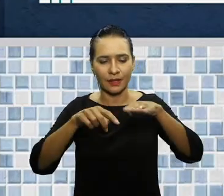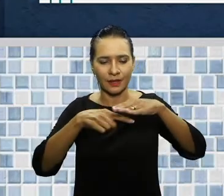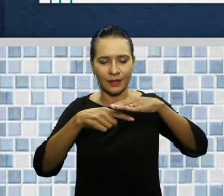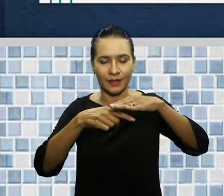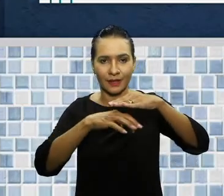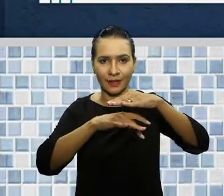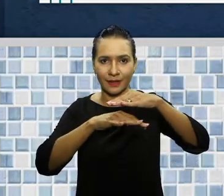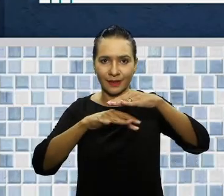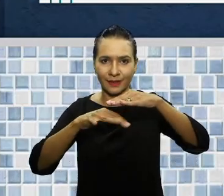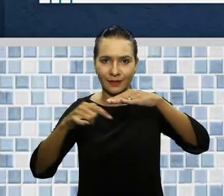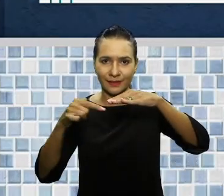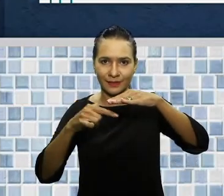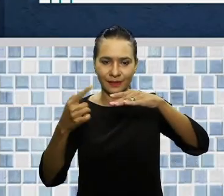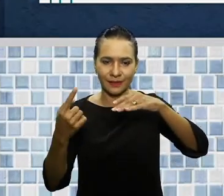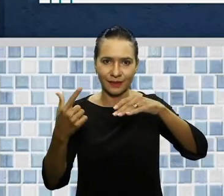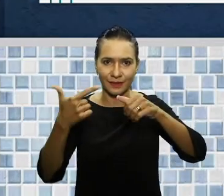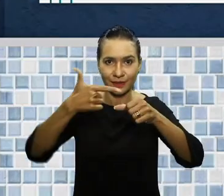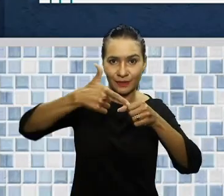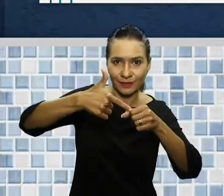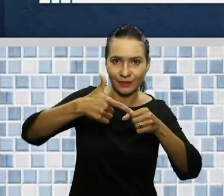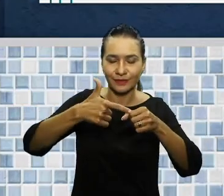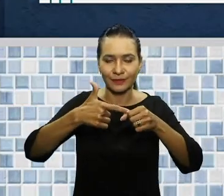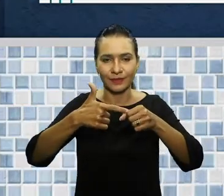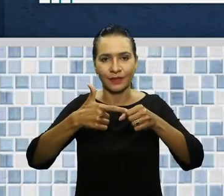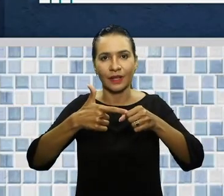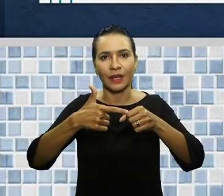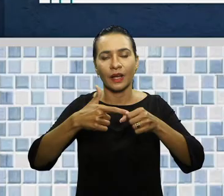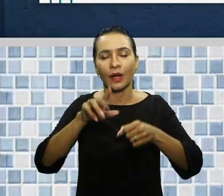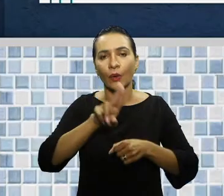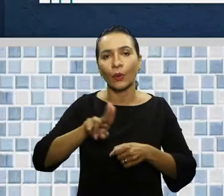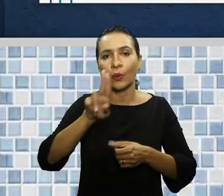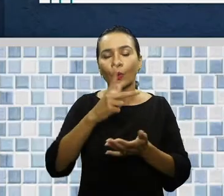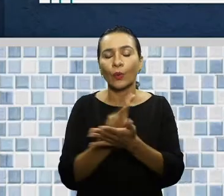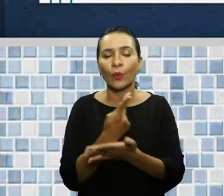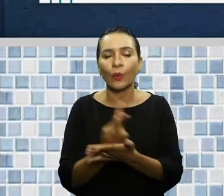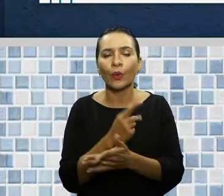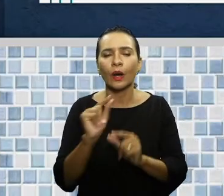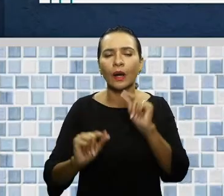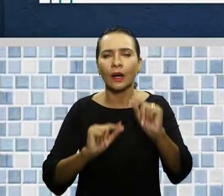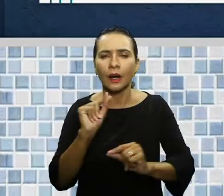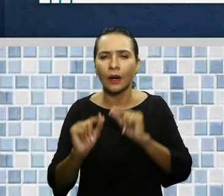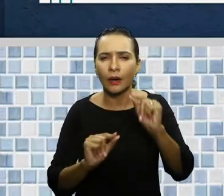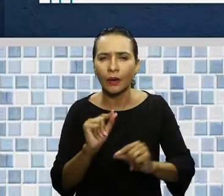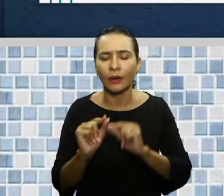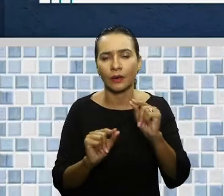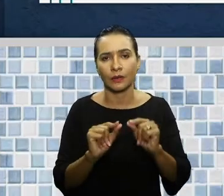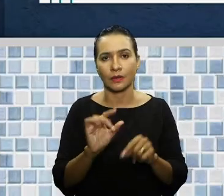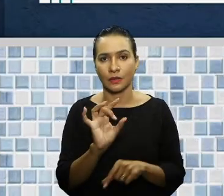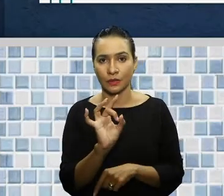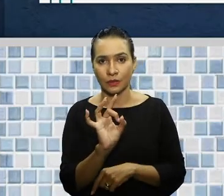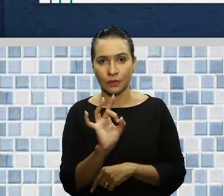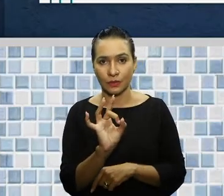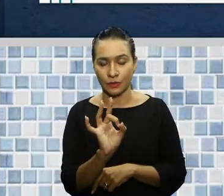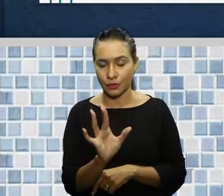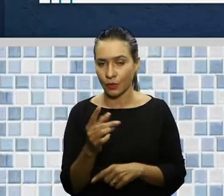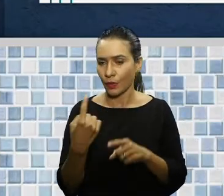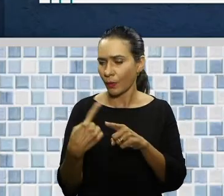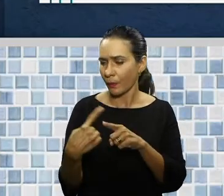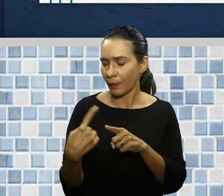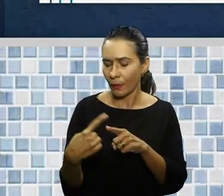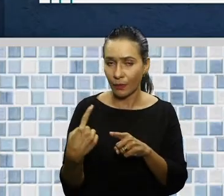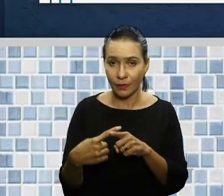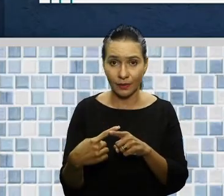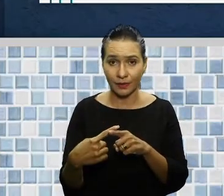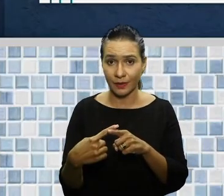de mau uso dos recursos que estão disponíveis, né? Não porque ele